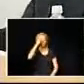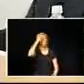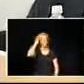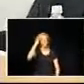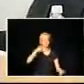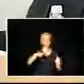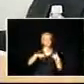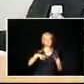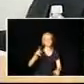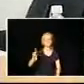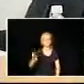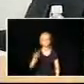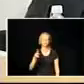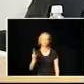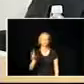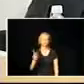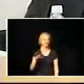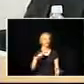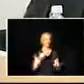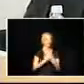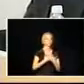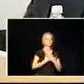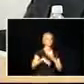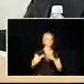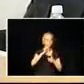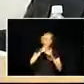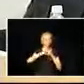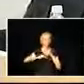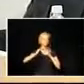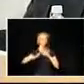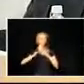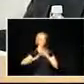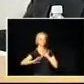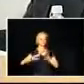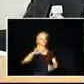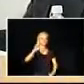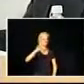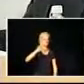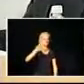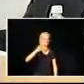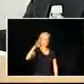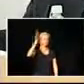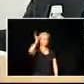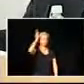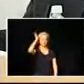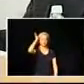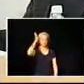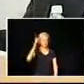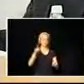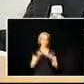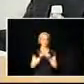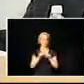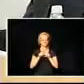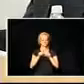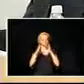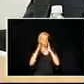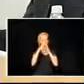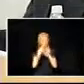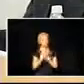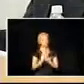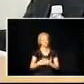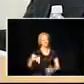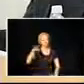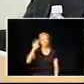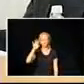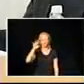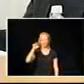e docentes, estatutários e seletistas da Universidade de Taubaté e da Escola de Aplicação Dr.